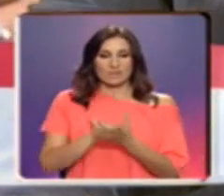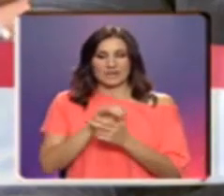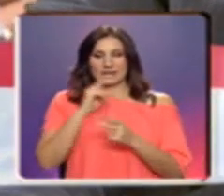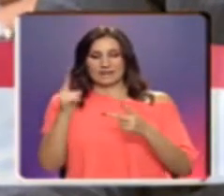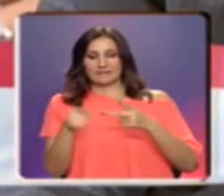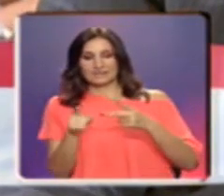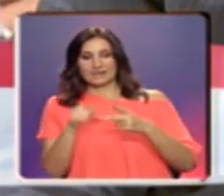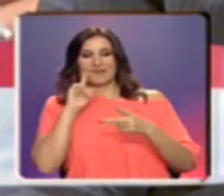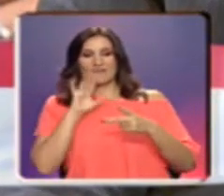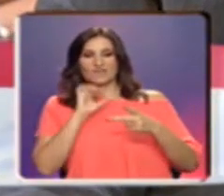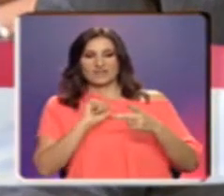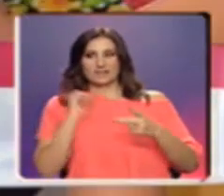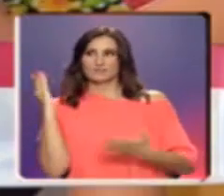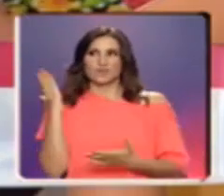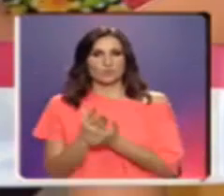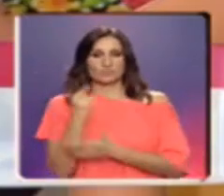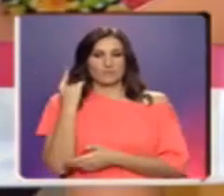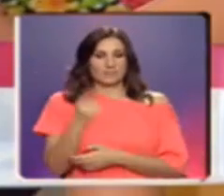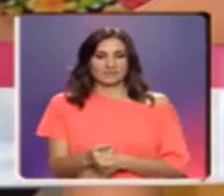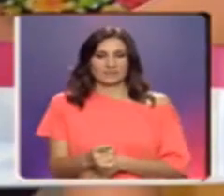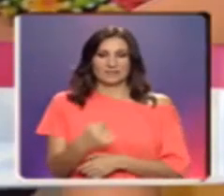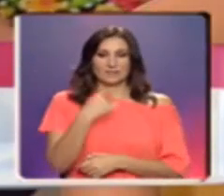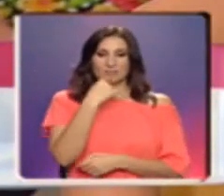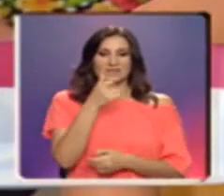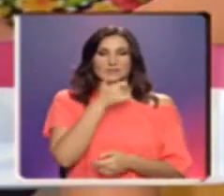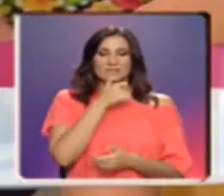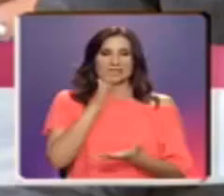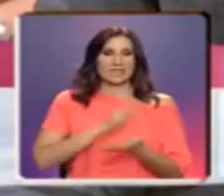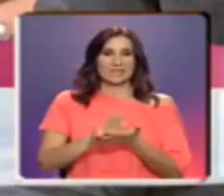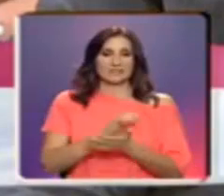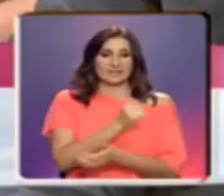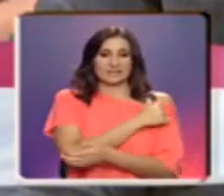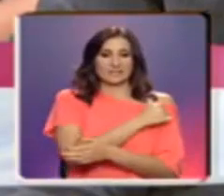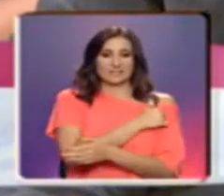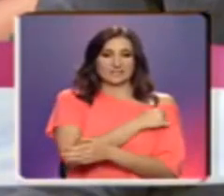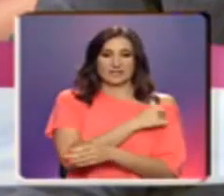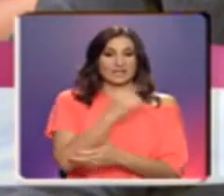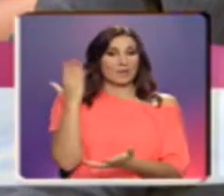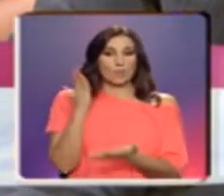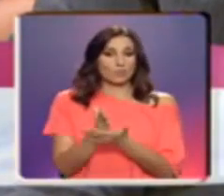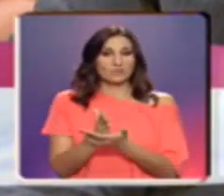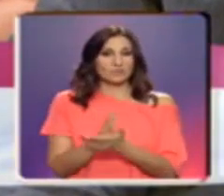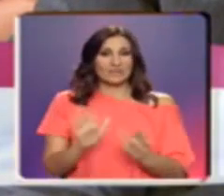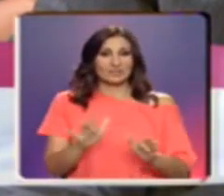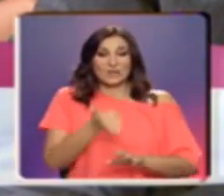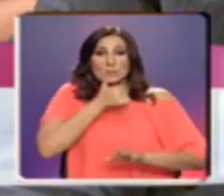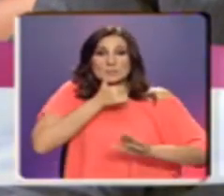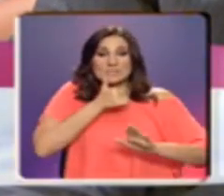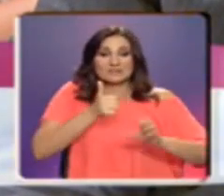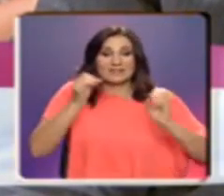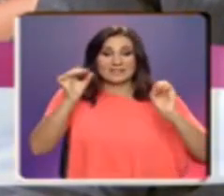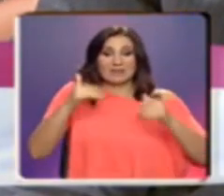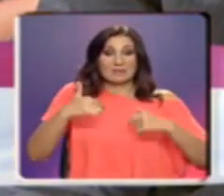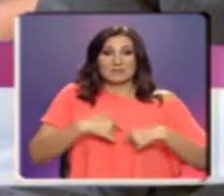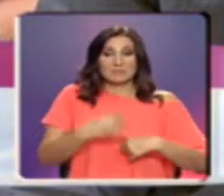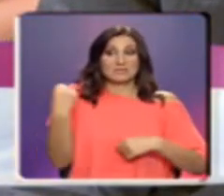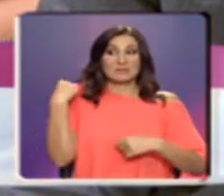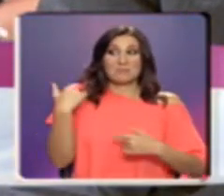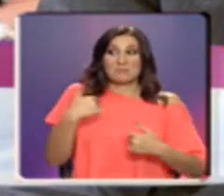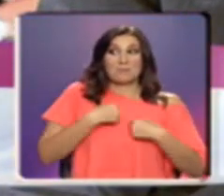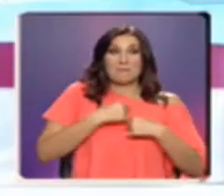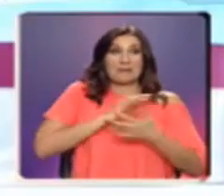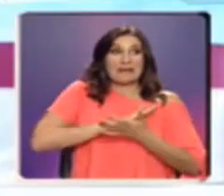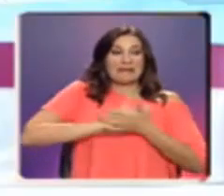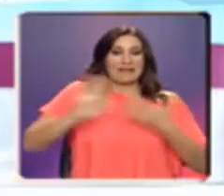filha. Portanto, é o último. Não tem qualquer tipo de decisão em casa? Nem do último. Não conto para absolutamente nada. Não.